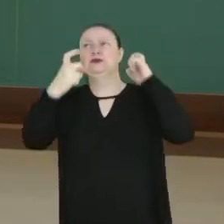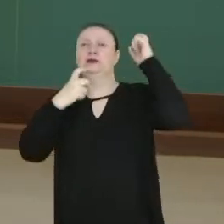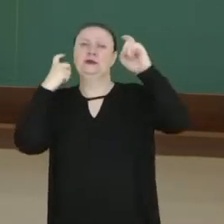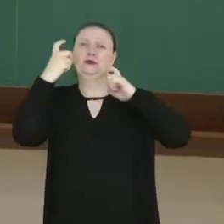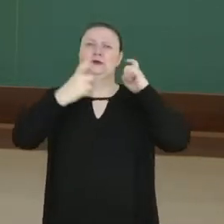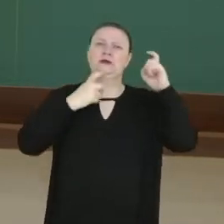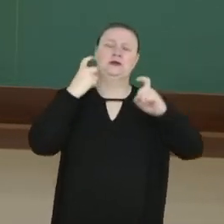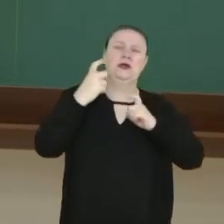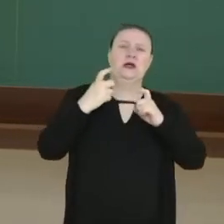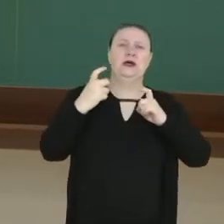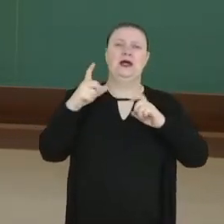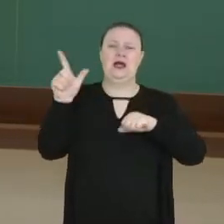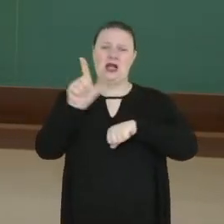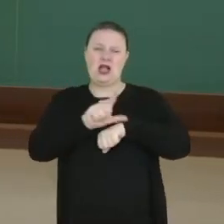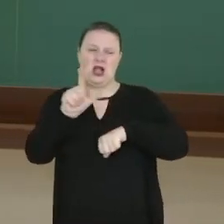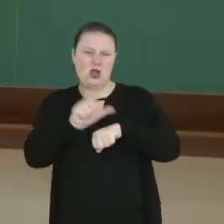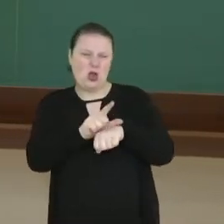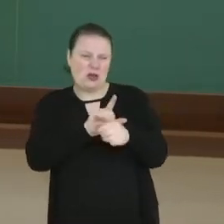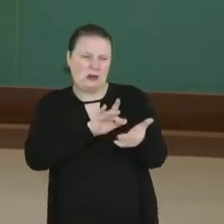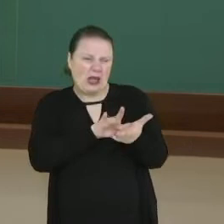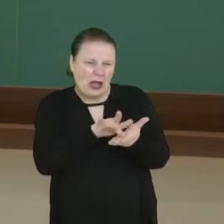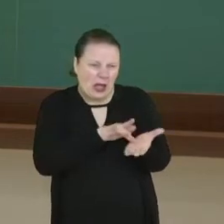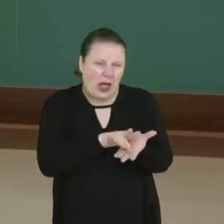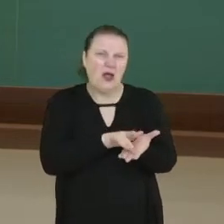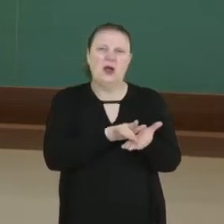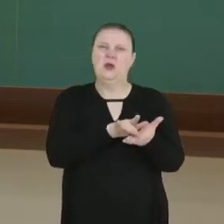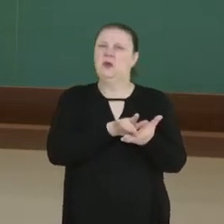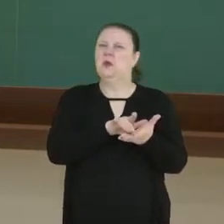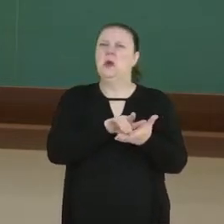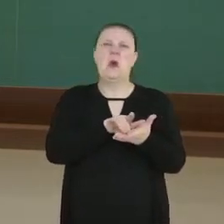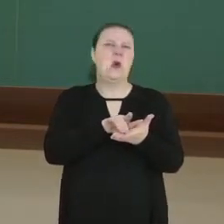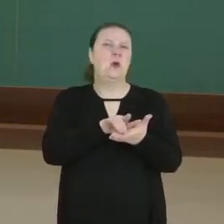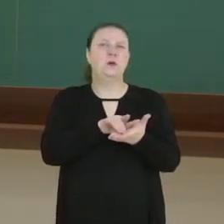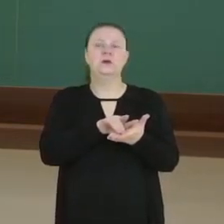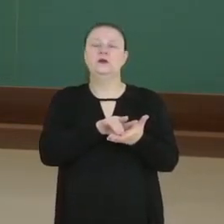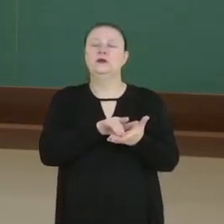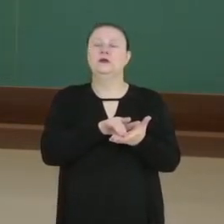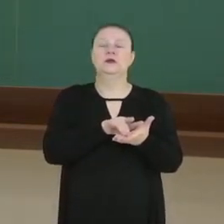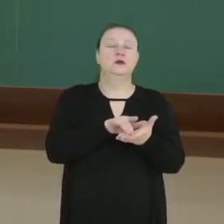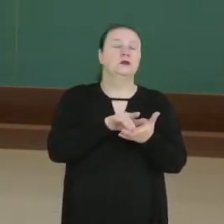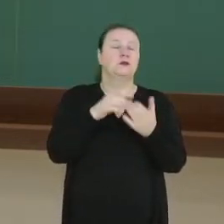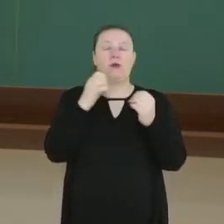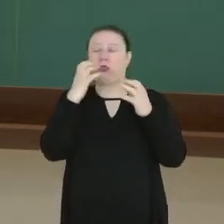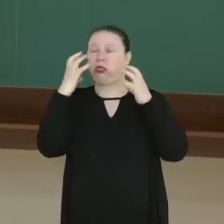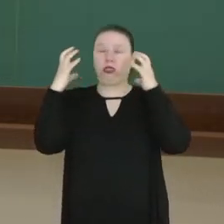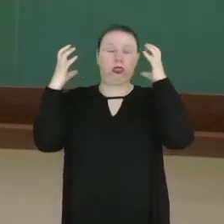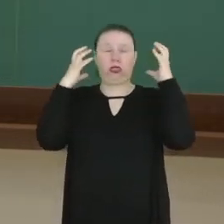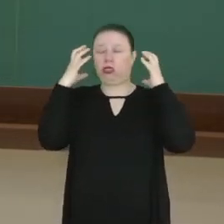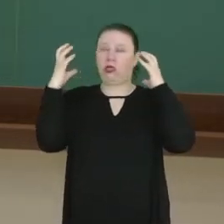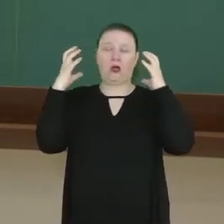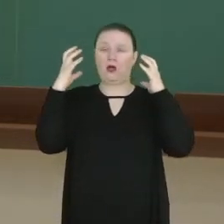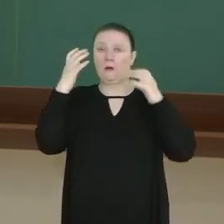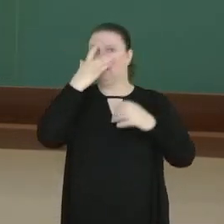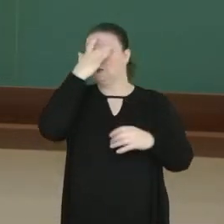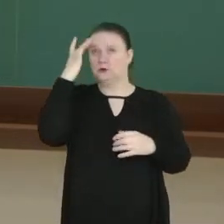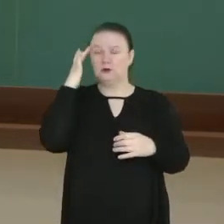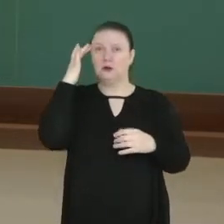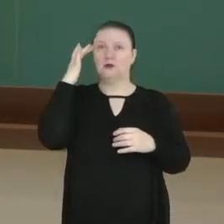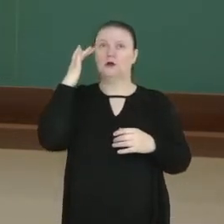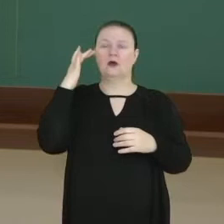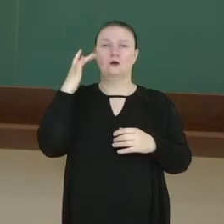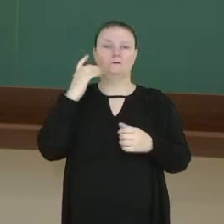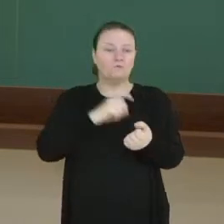Será que a loja me enganou e não vai mandar esse produto? Então, passam-se várias informações, naquela mente